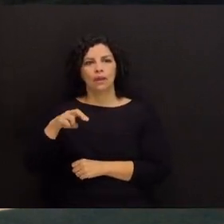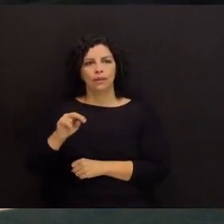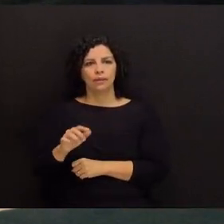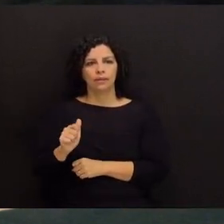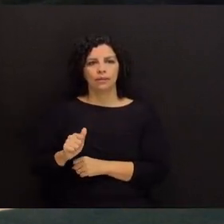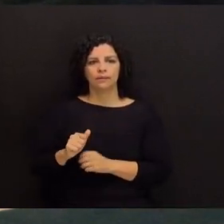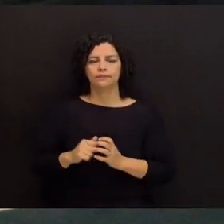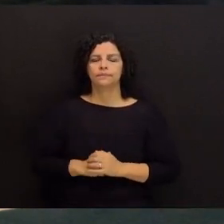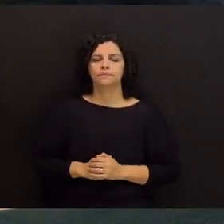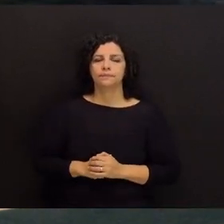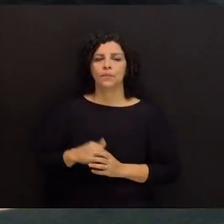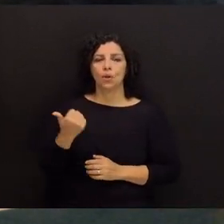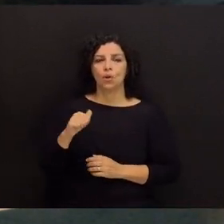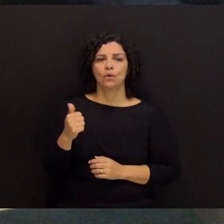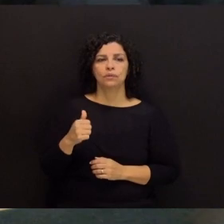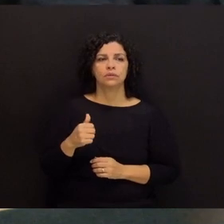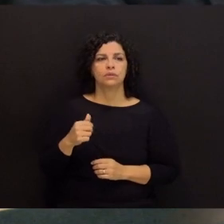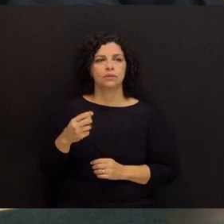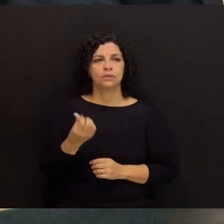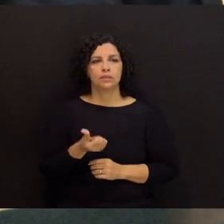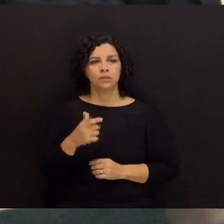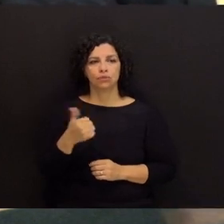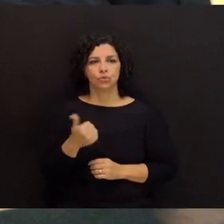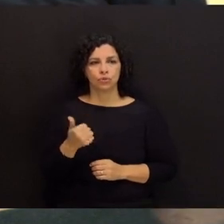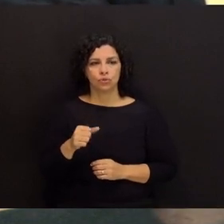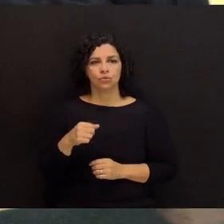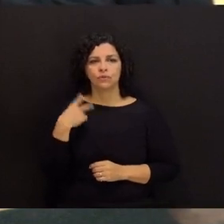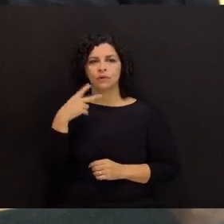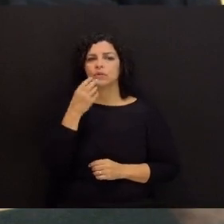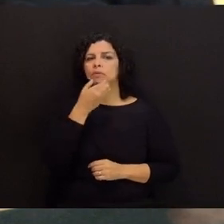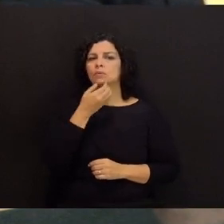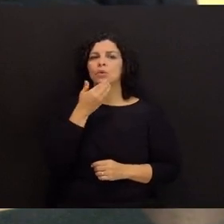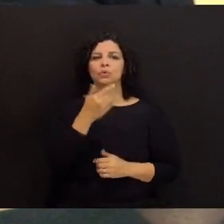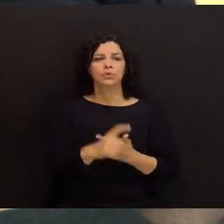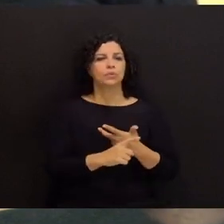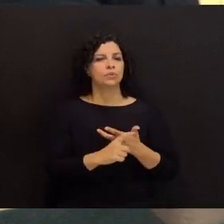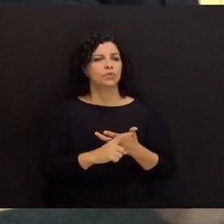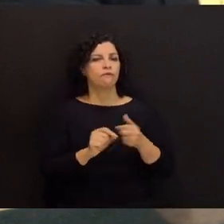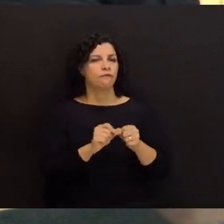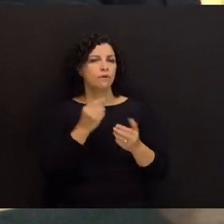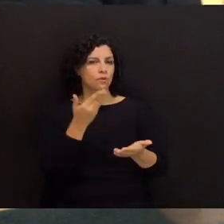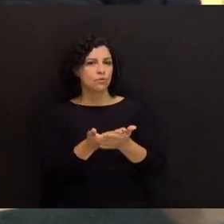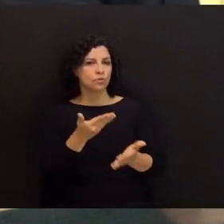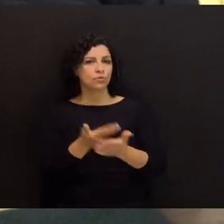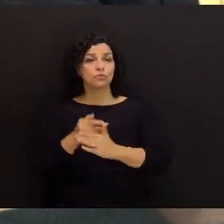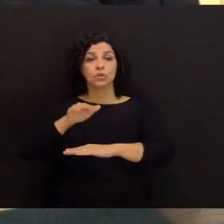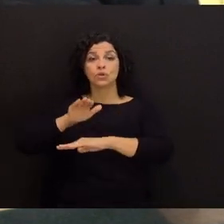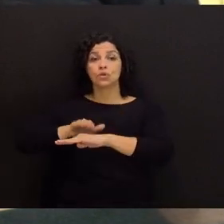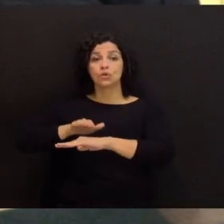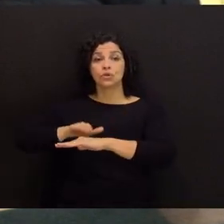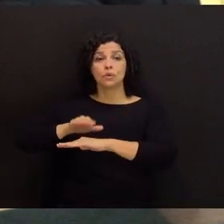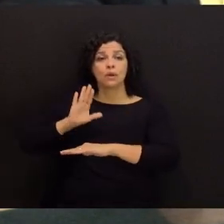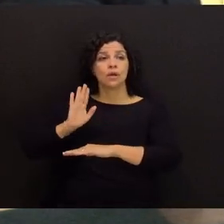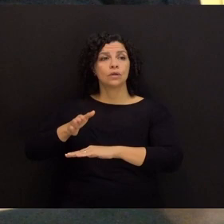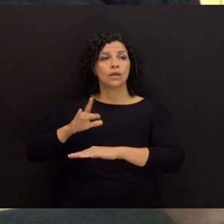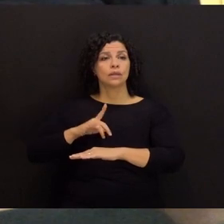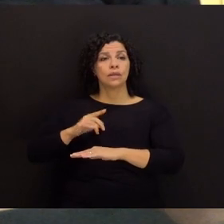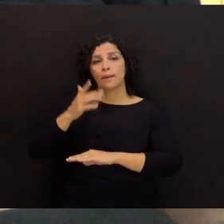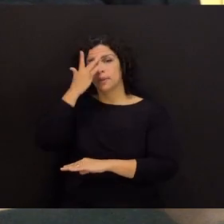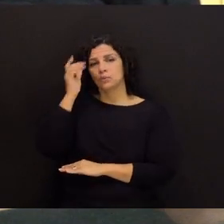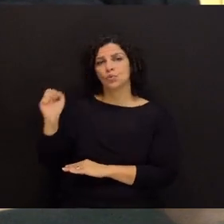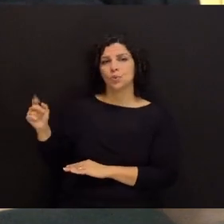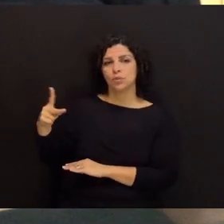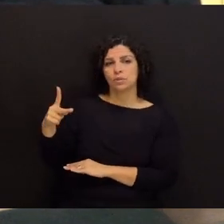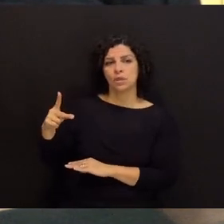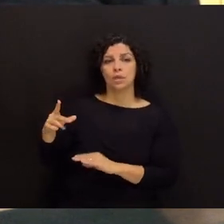11.611 do Vereador Samuel Pinheiro ao executivo que realiza estudos para o chamamento dos aposentados